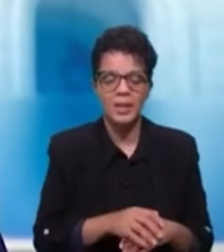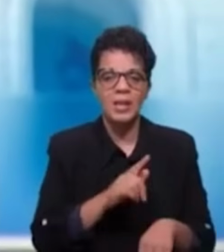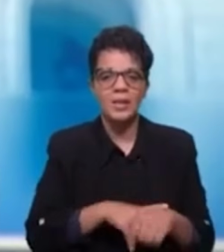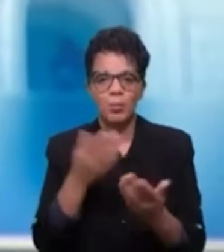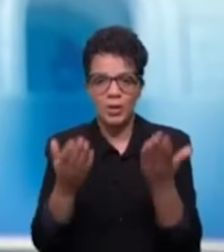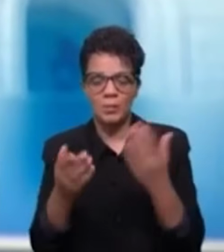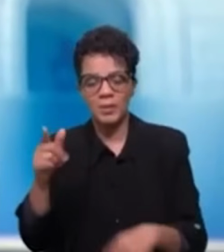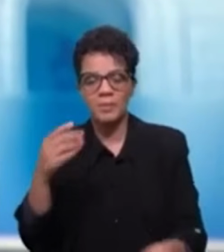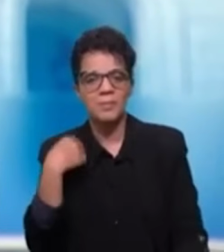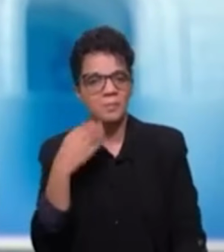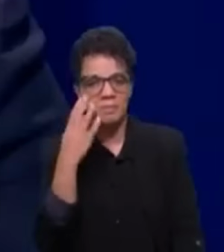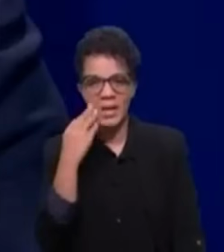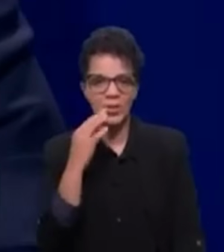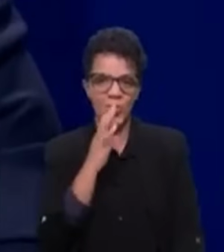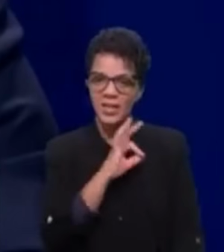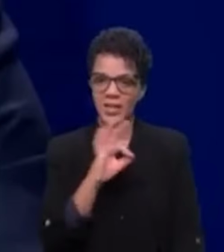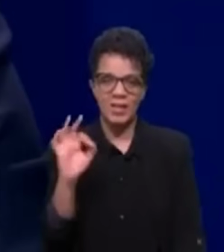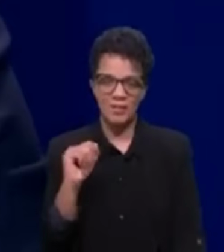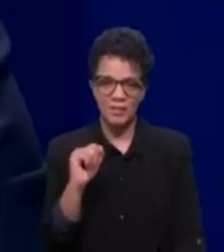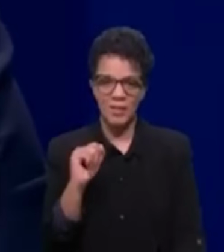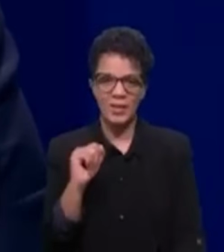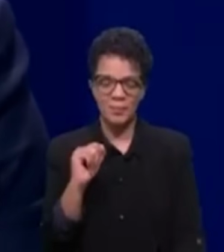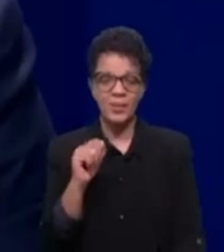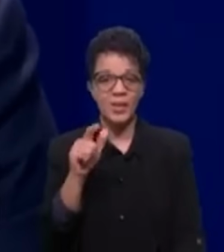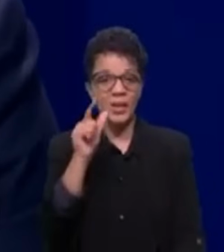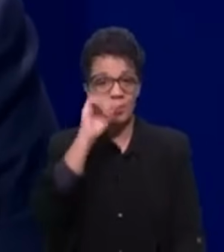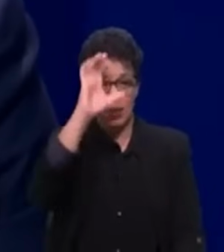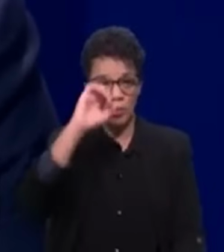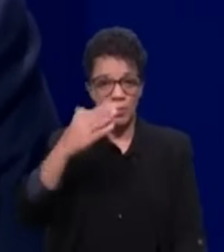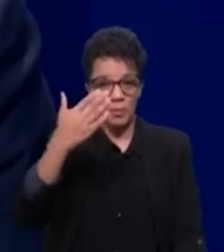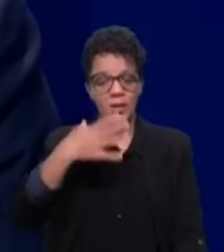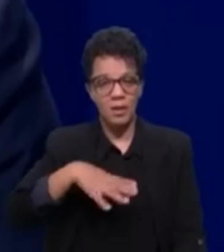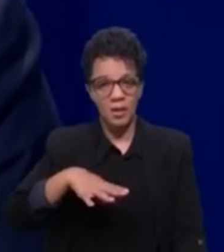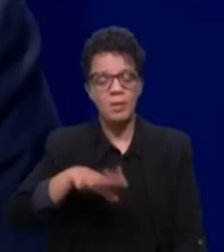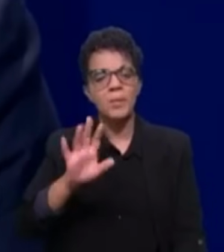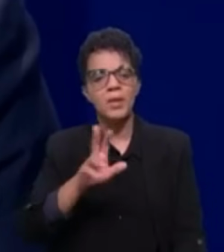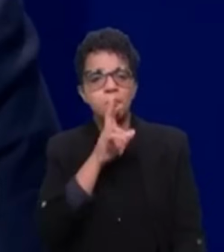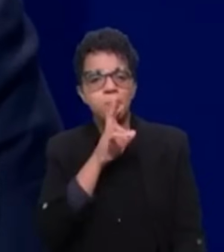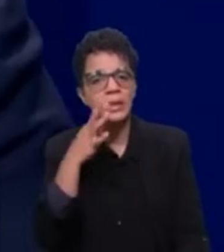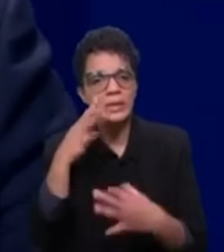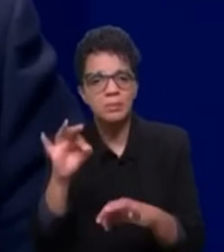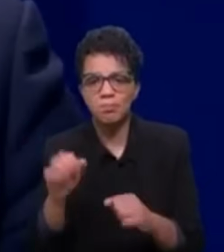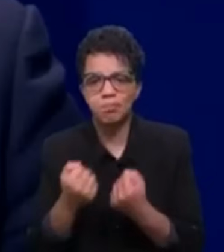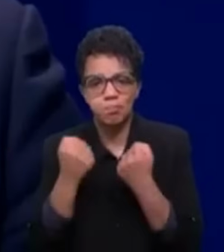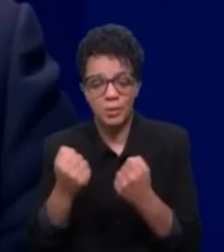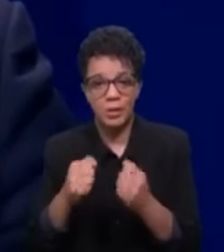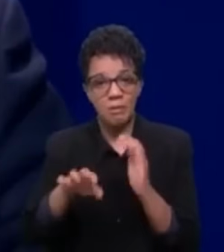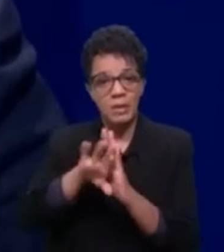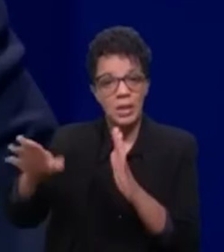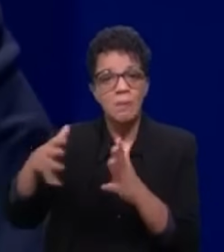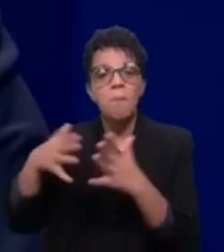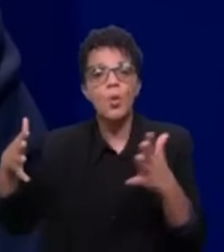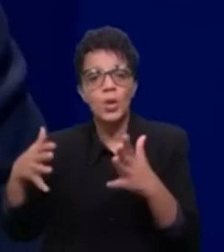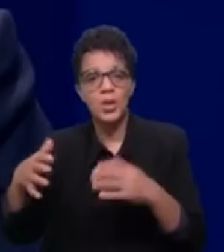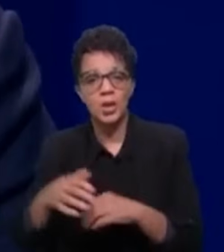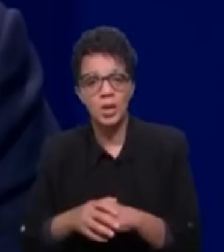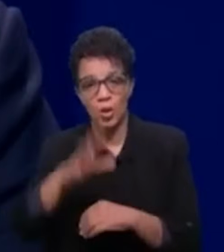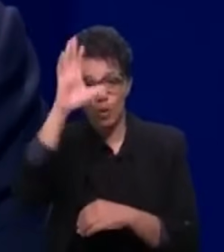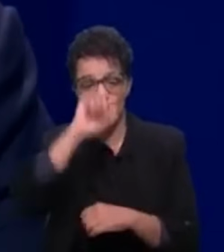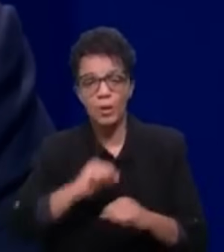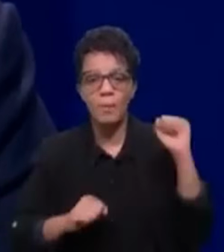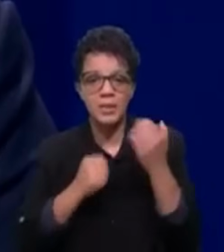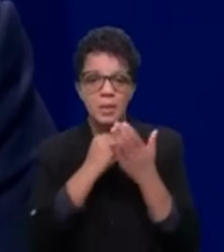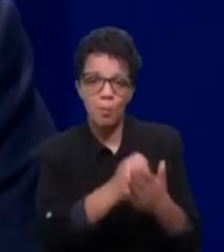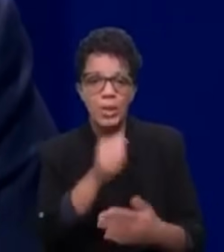acho incrível que tínhamos um candidato que se diz que é primeiro-ministro que não consegue dar uma resposta simples que é se a direita tiver maioria vai ou não sustentar o governo do